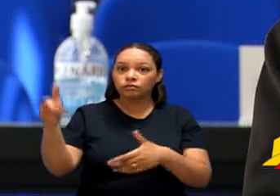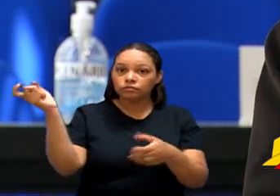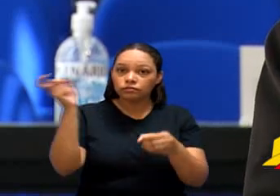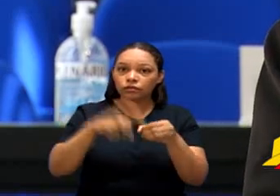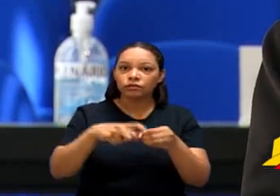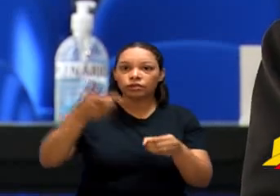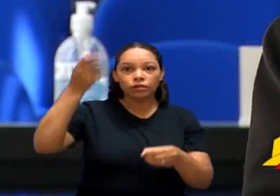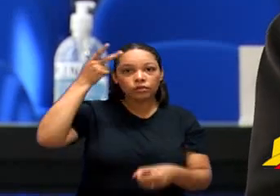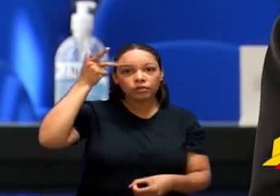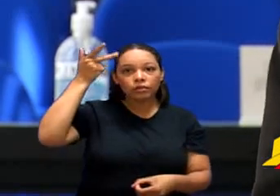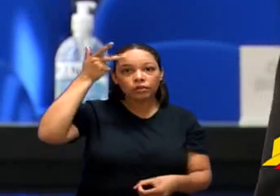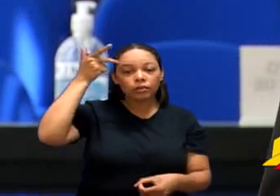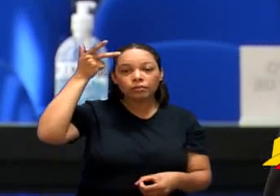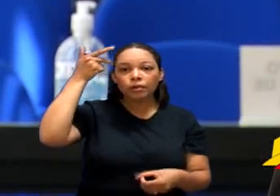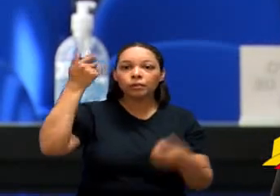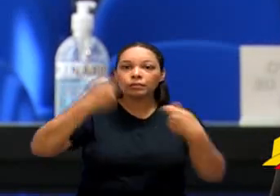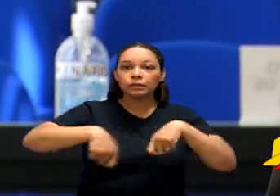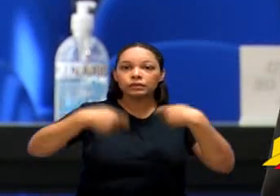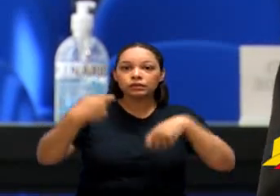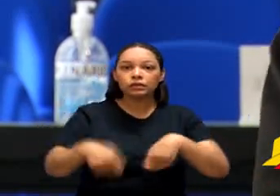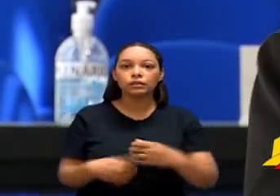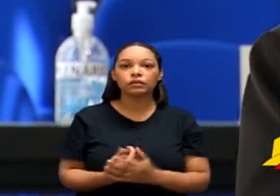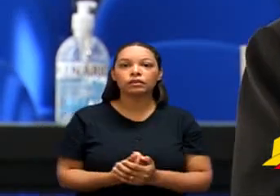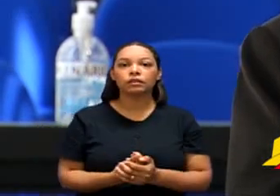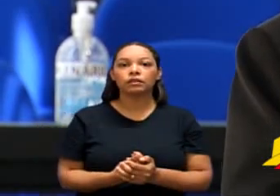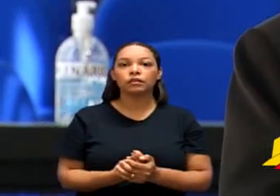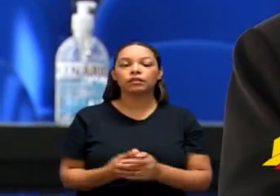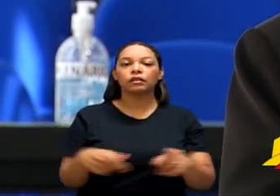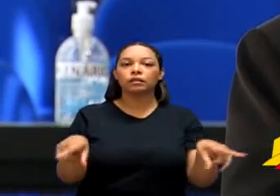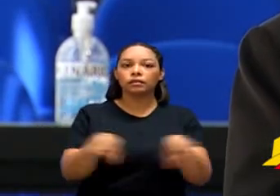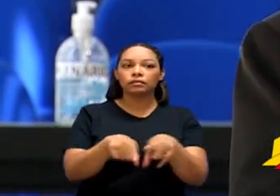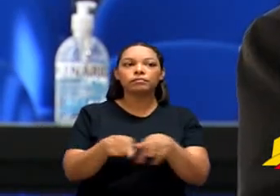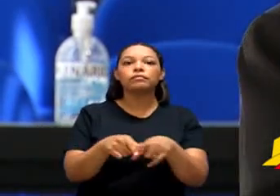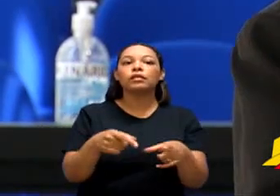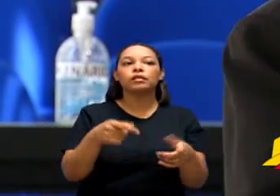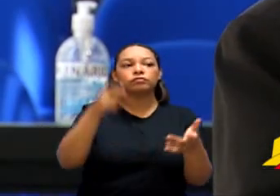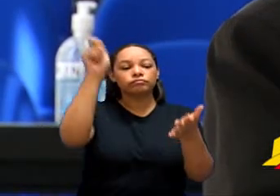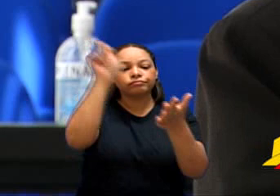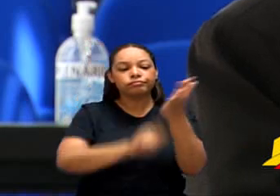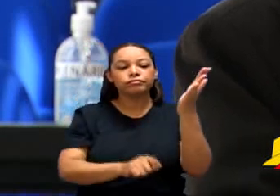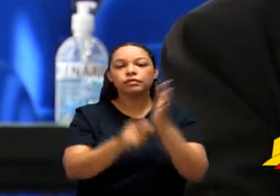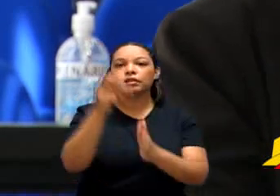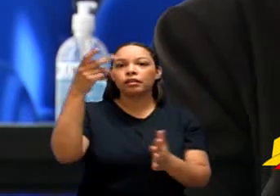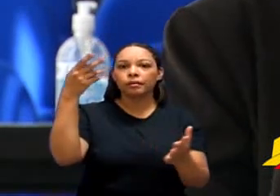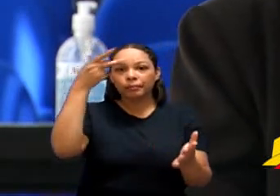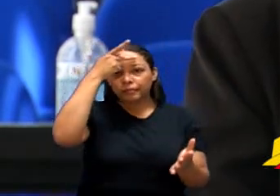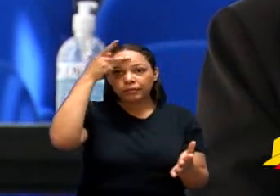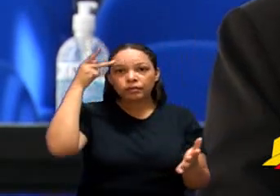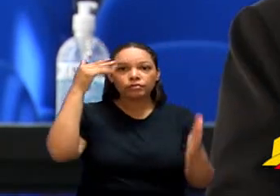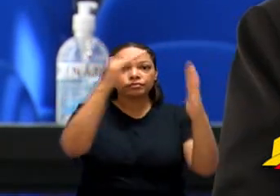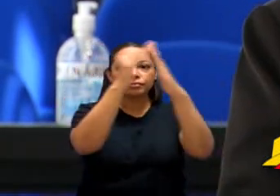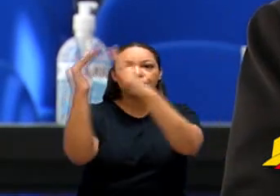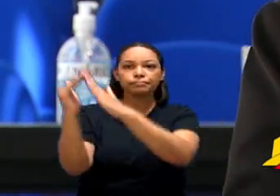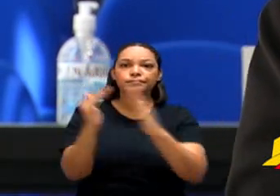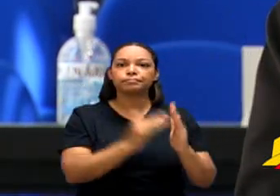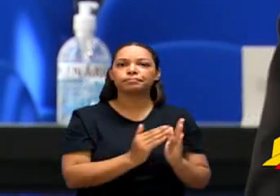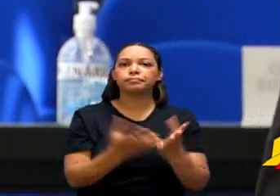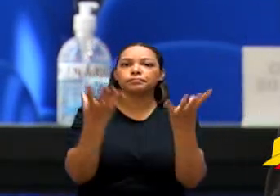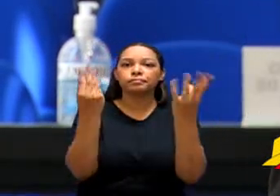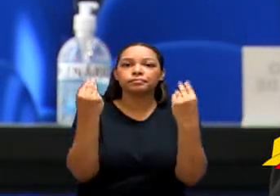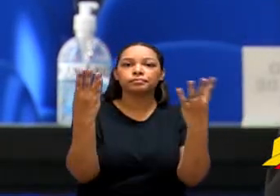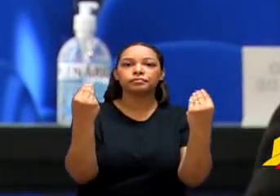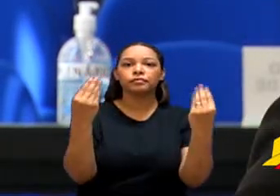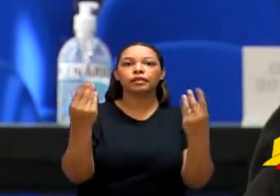pessoas estão sendo prejudicadas. Já tem abaixo-assinado que foi feito pelos moradores, já tem questionamento no 156, já